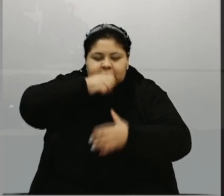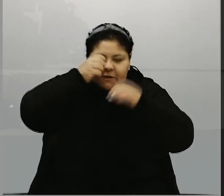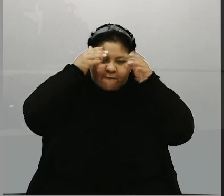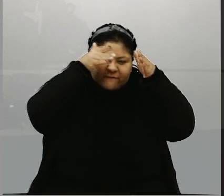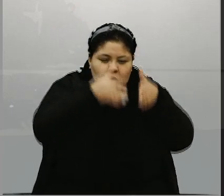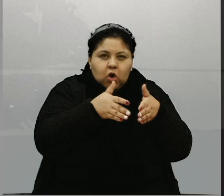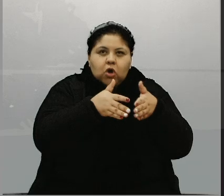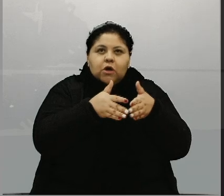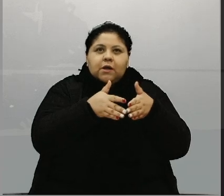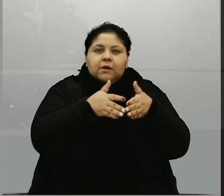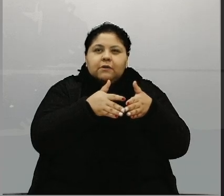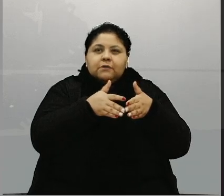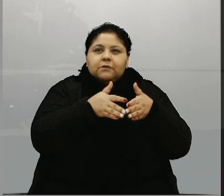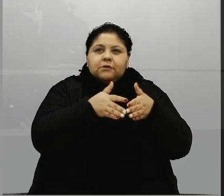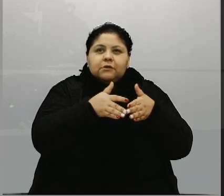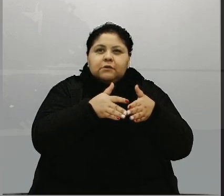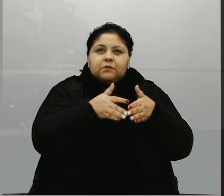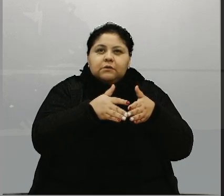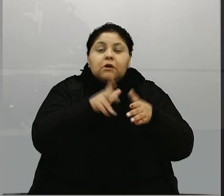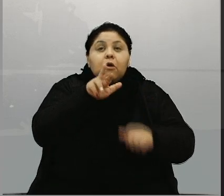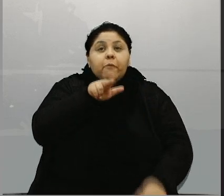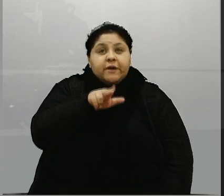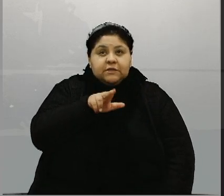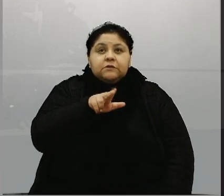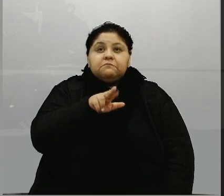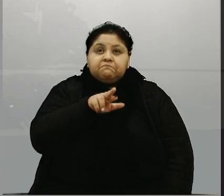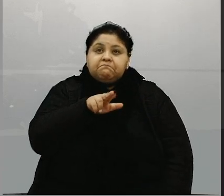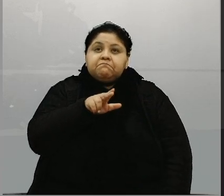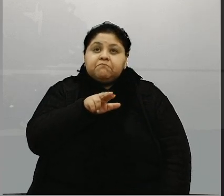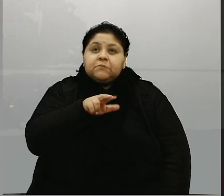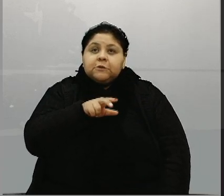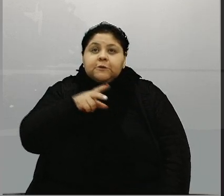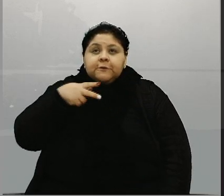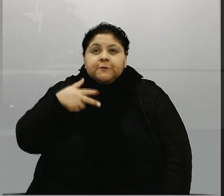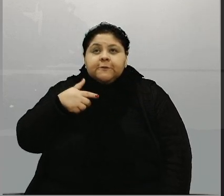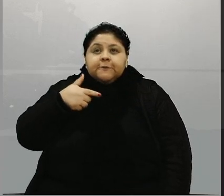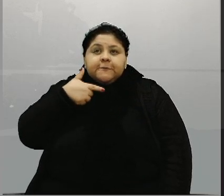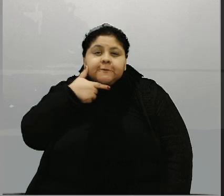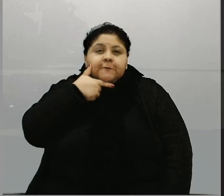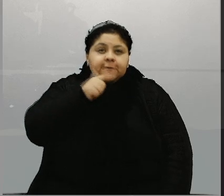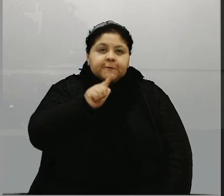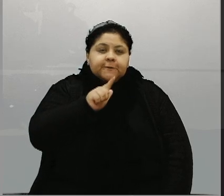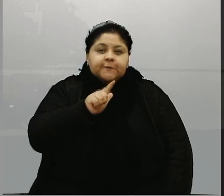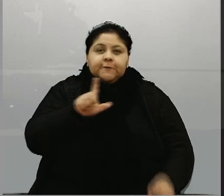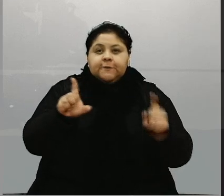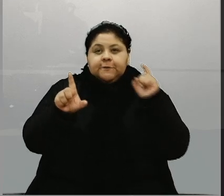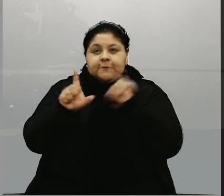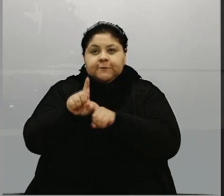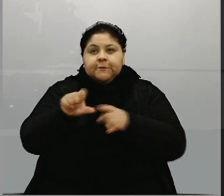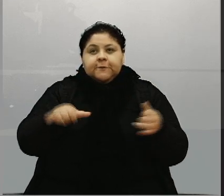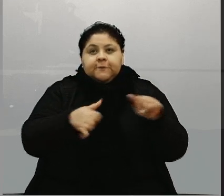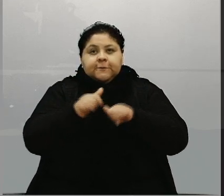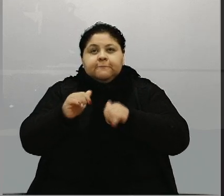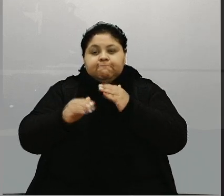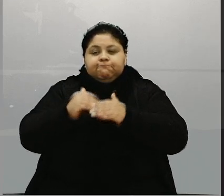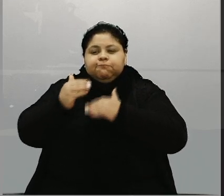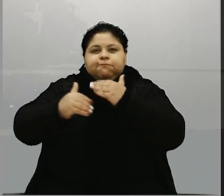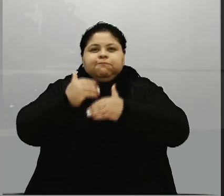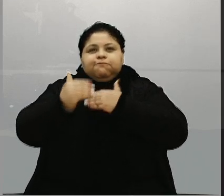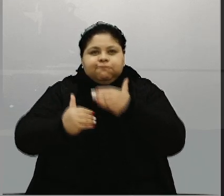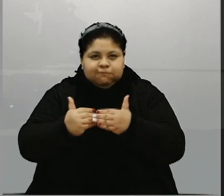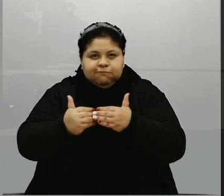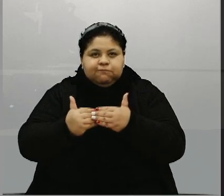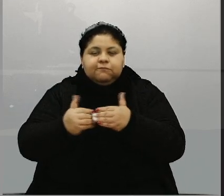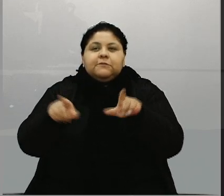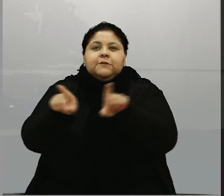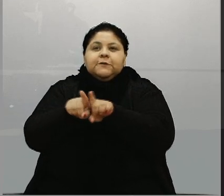determinação para que esses irmãos que estão ali, vencendo a dependência química, possa dia após dia perseverar no tratamento. E